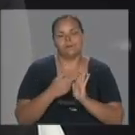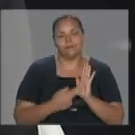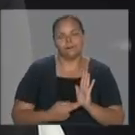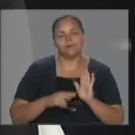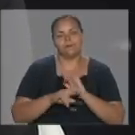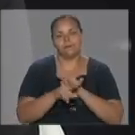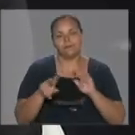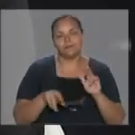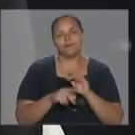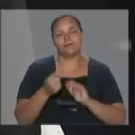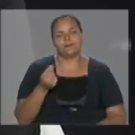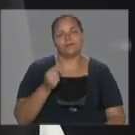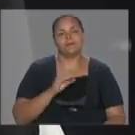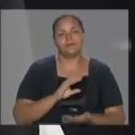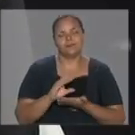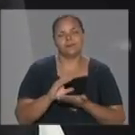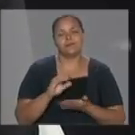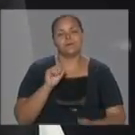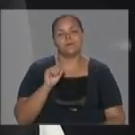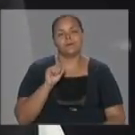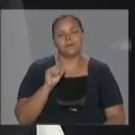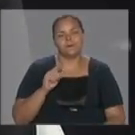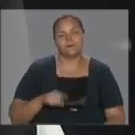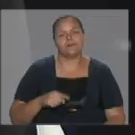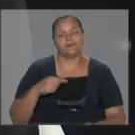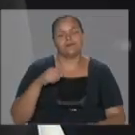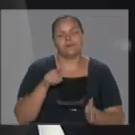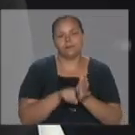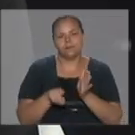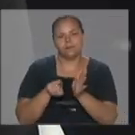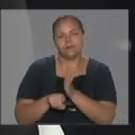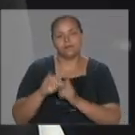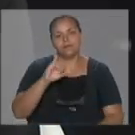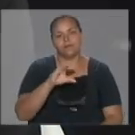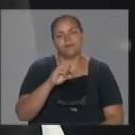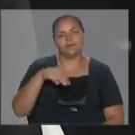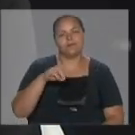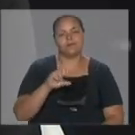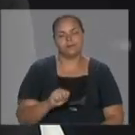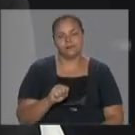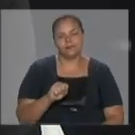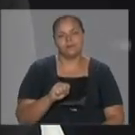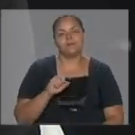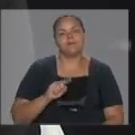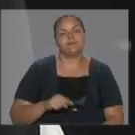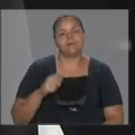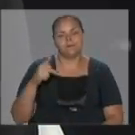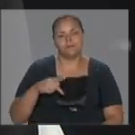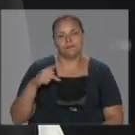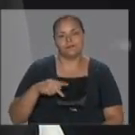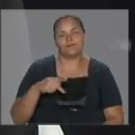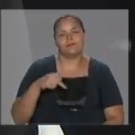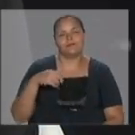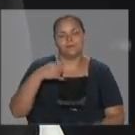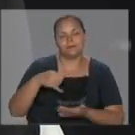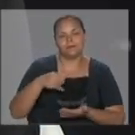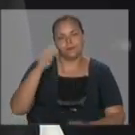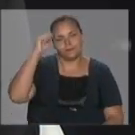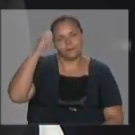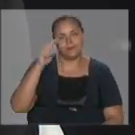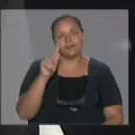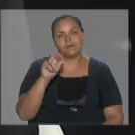de tributação que concede isenção e descontos de ICMS em operações na área de petróleo e gás.